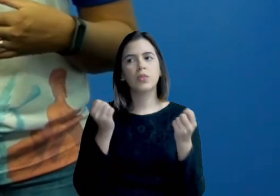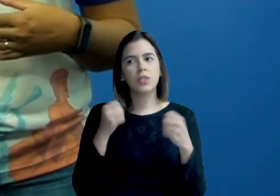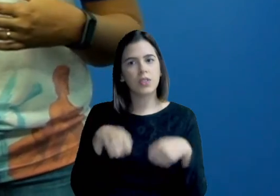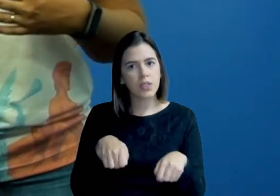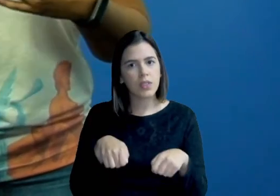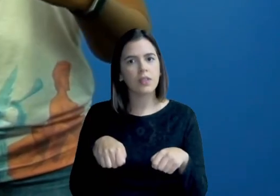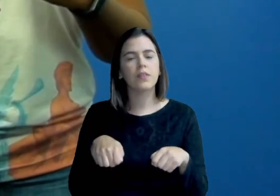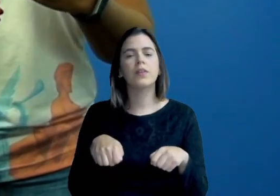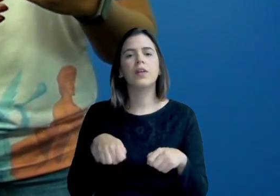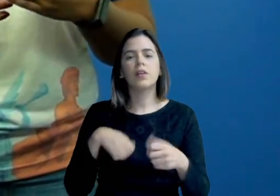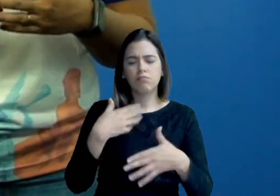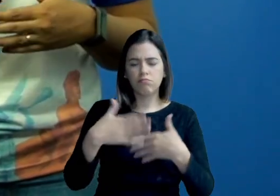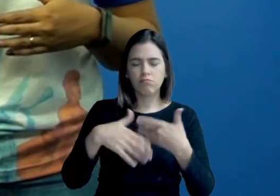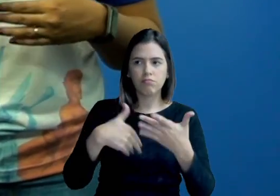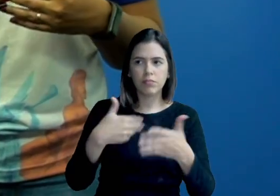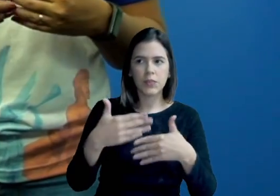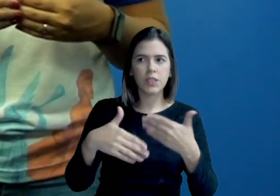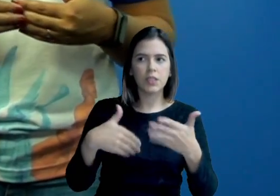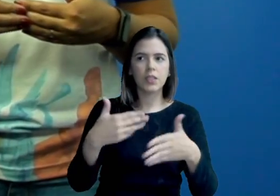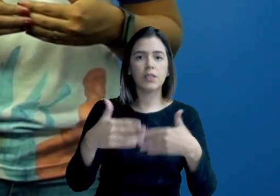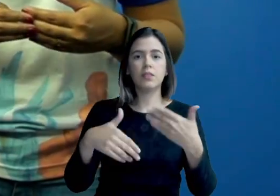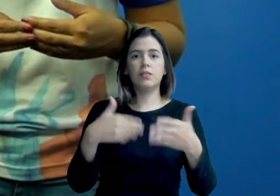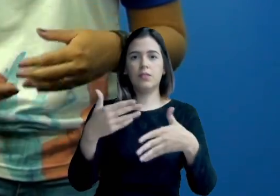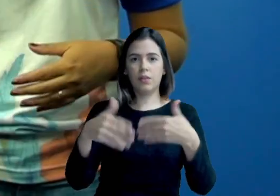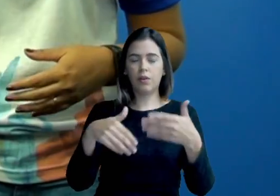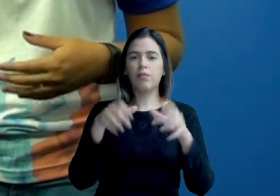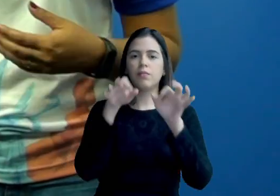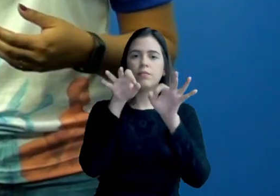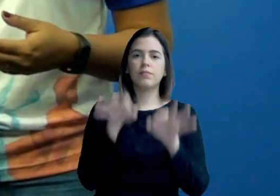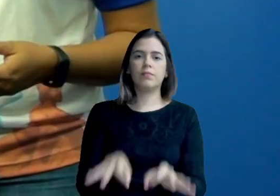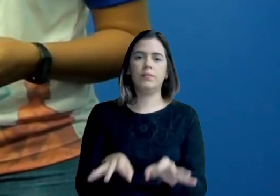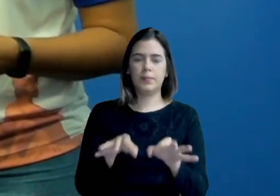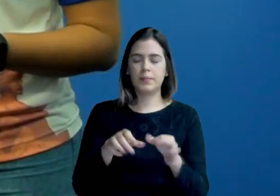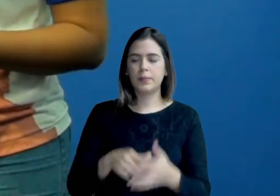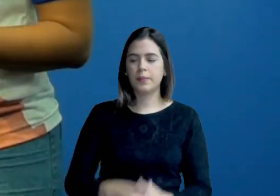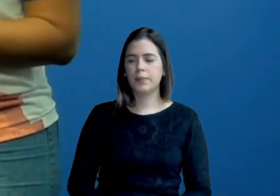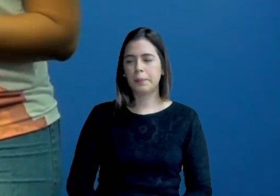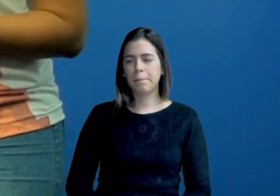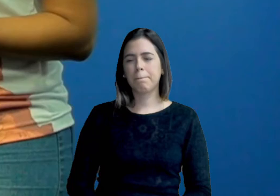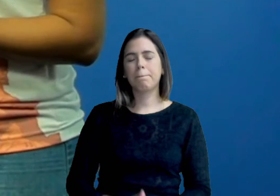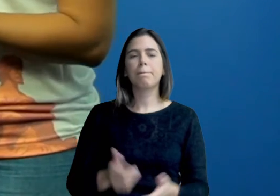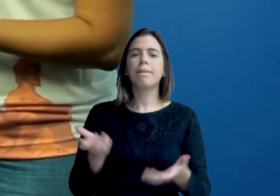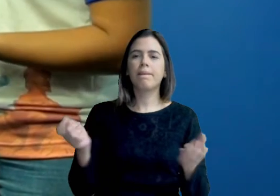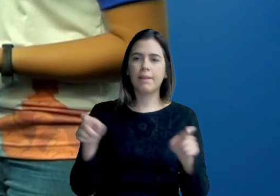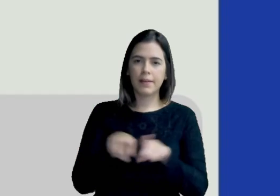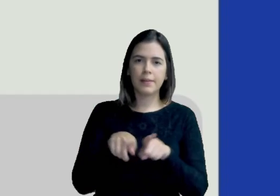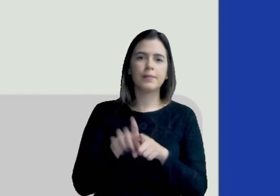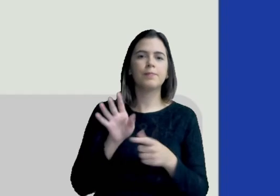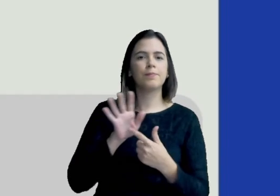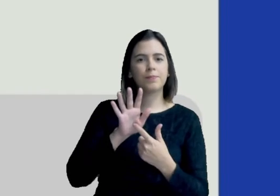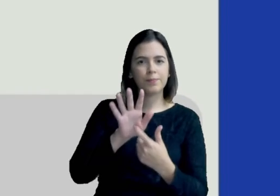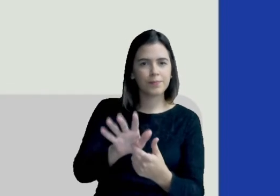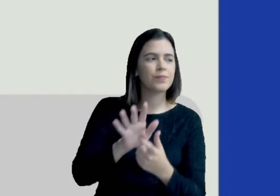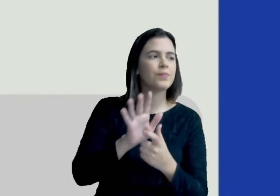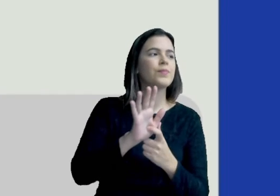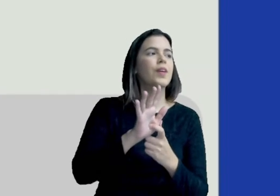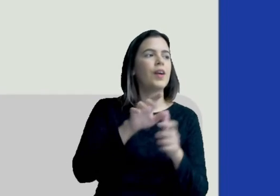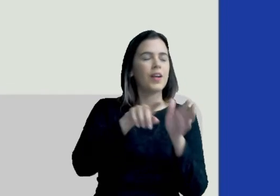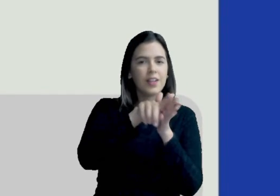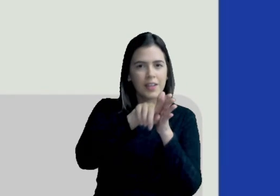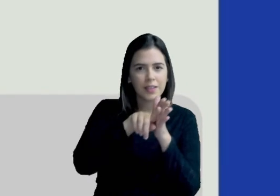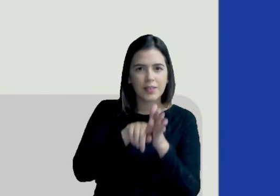que ela possa se desenvolver de forma correta. Aqui eu trago para vocês as